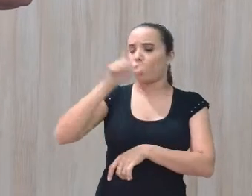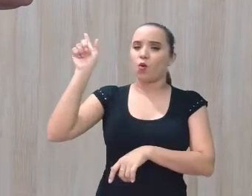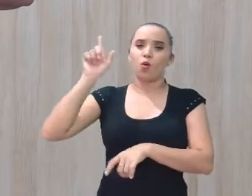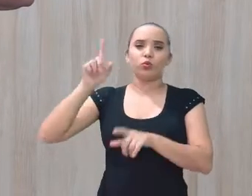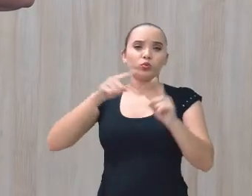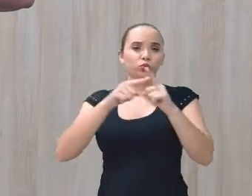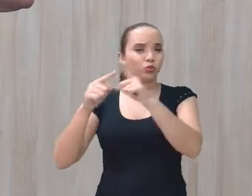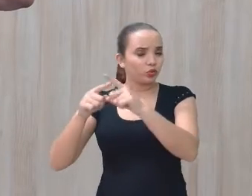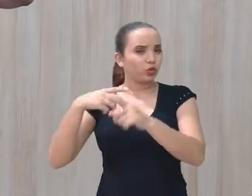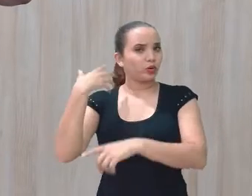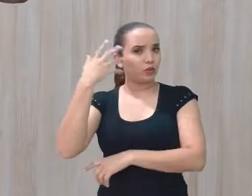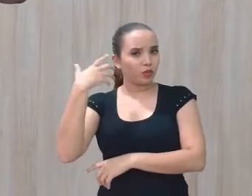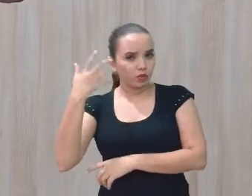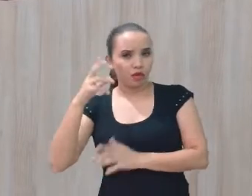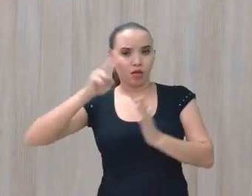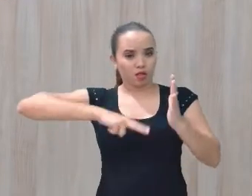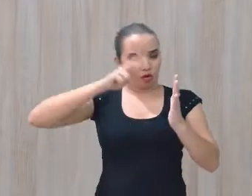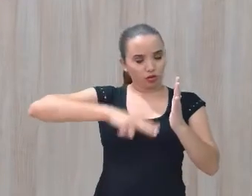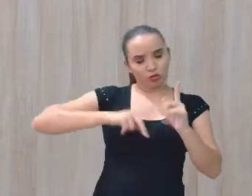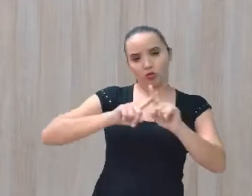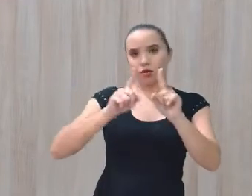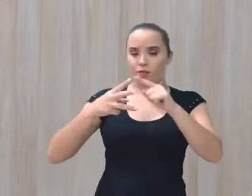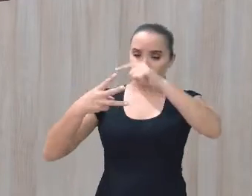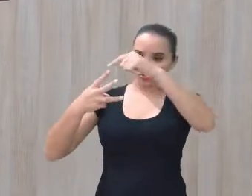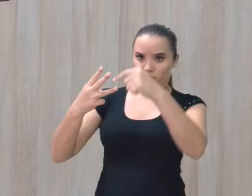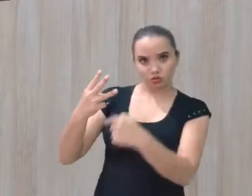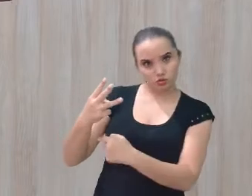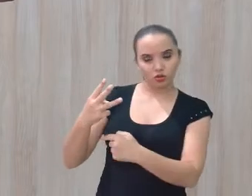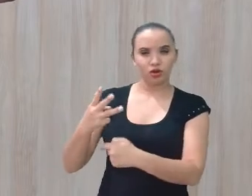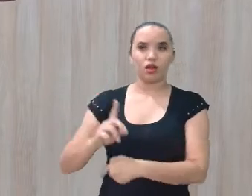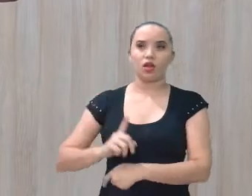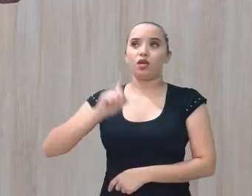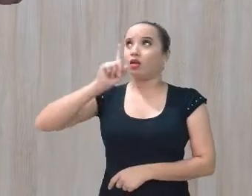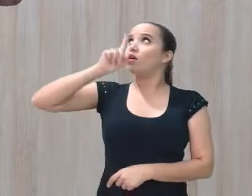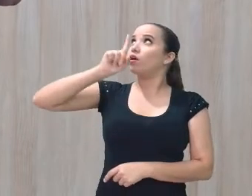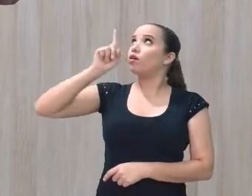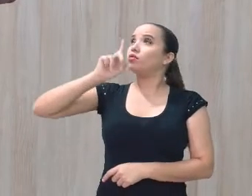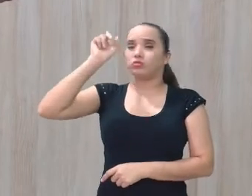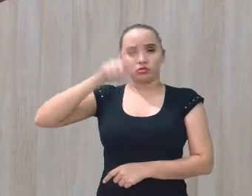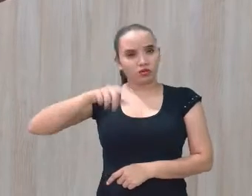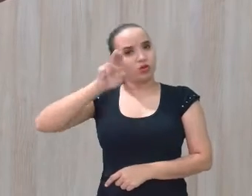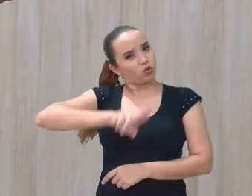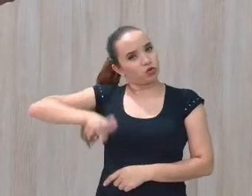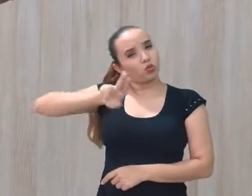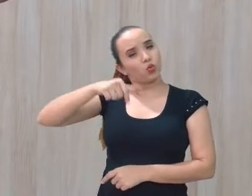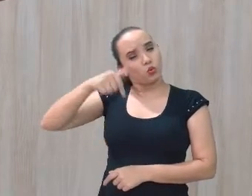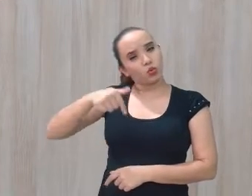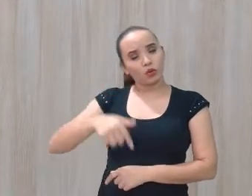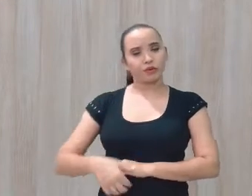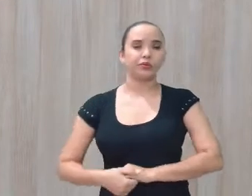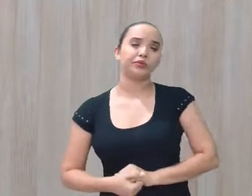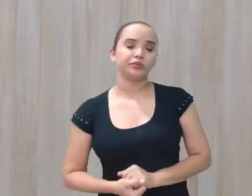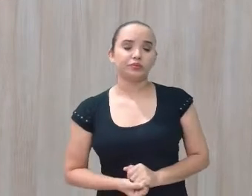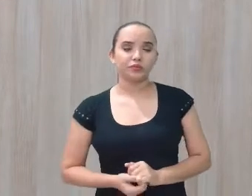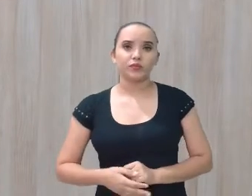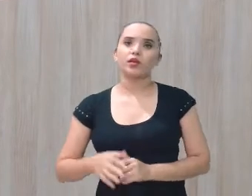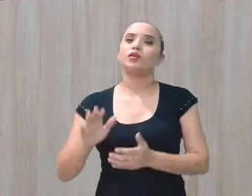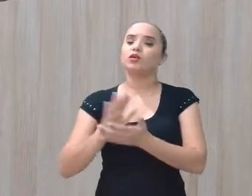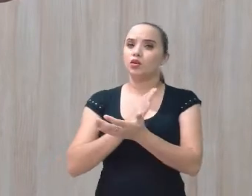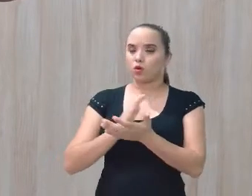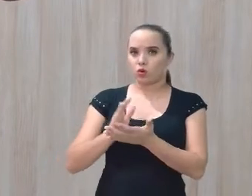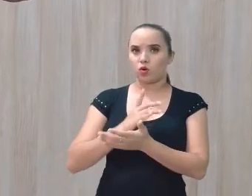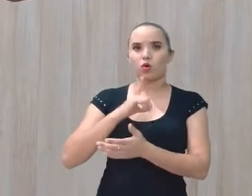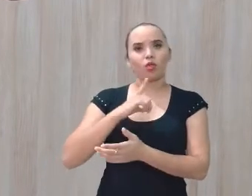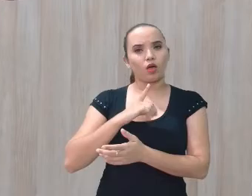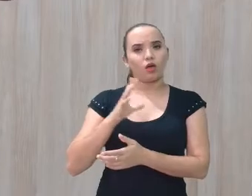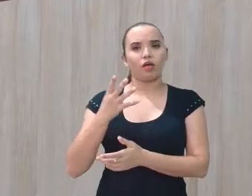de notação musical. Mas essas 3 são as notações musicais que a gente utiliza no Ocidente e que a gente tem algum tipo